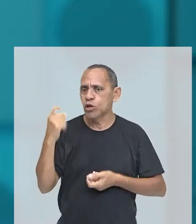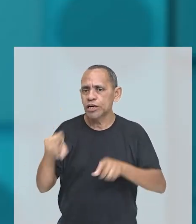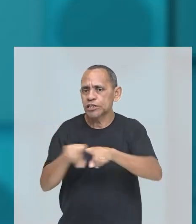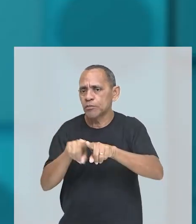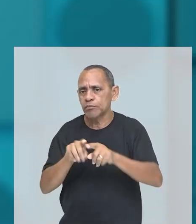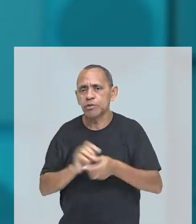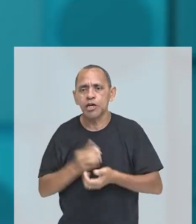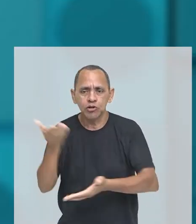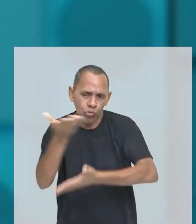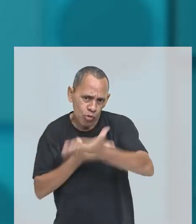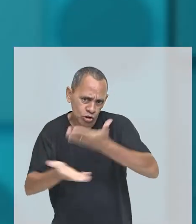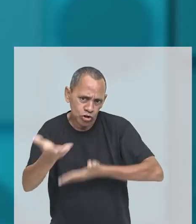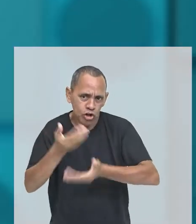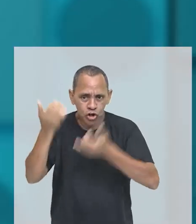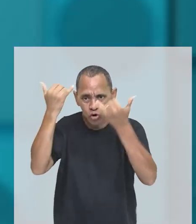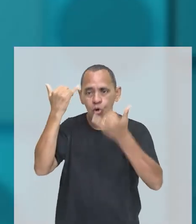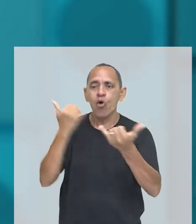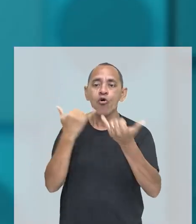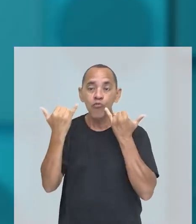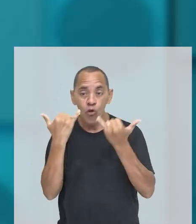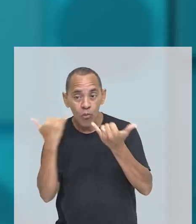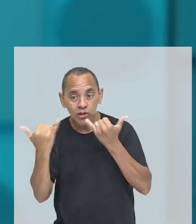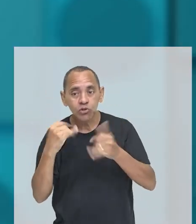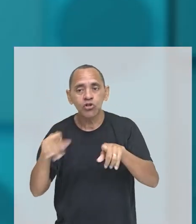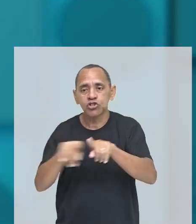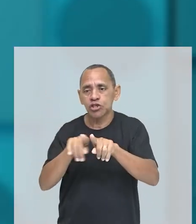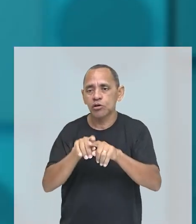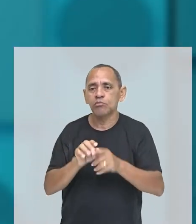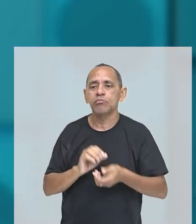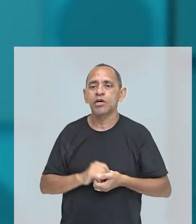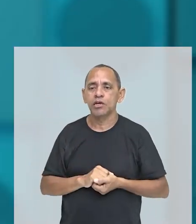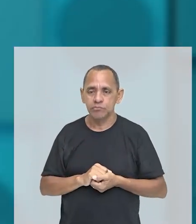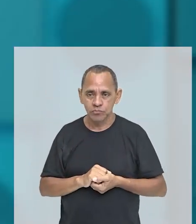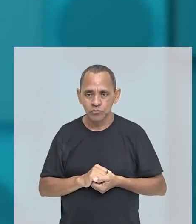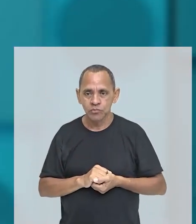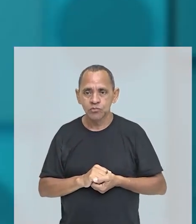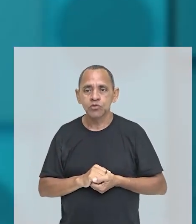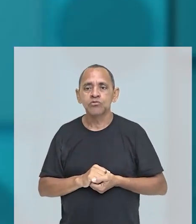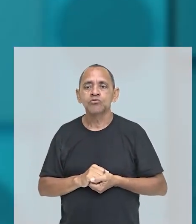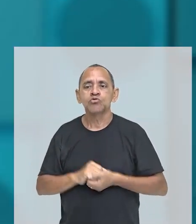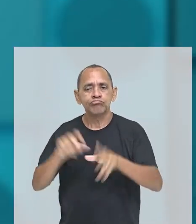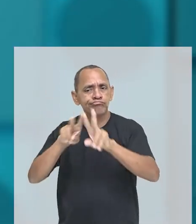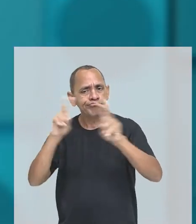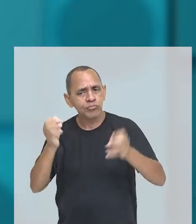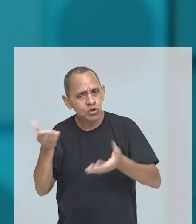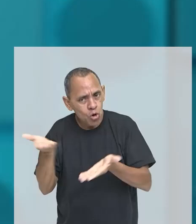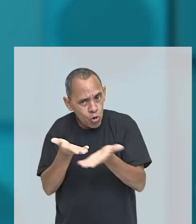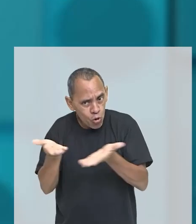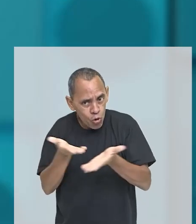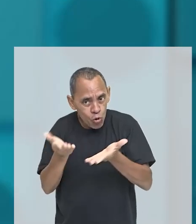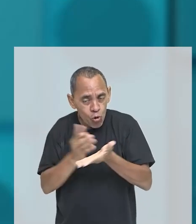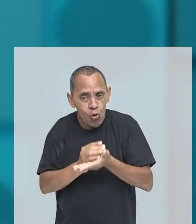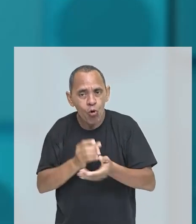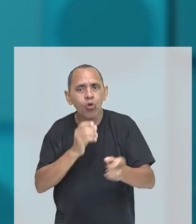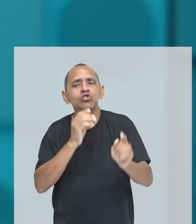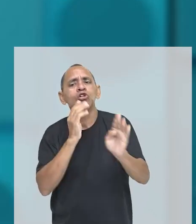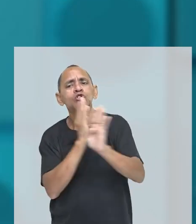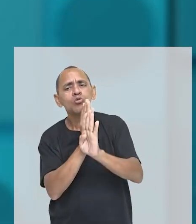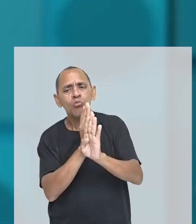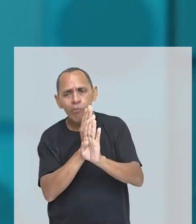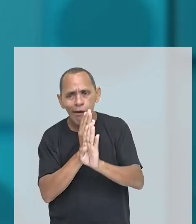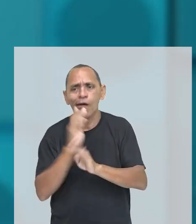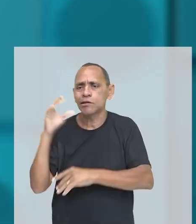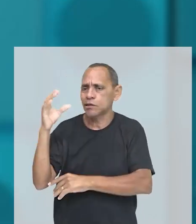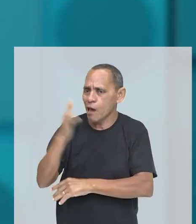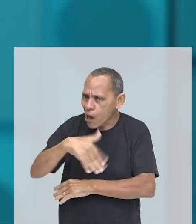algumas informações que também irão guiar aí a nossa aula de hoje, né, tratando aí de descobertas científicas,